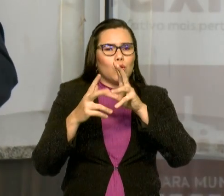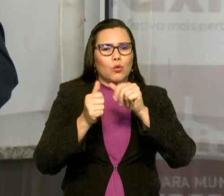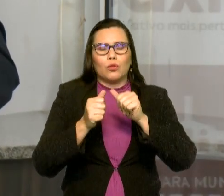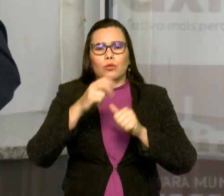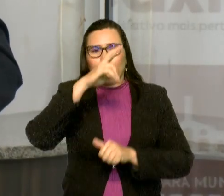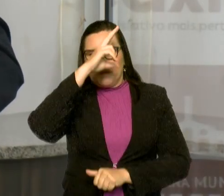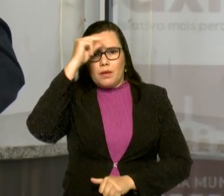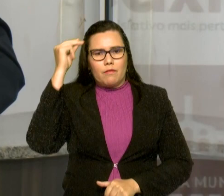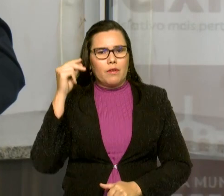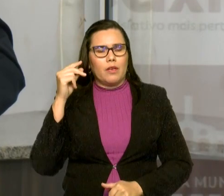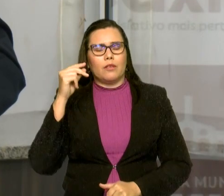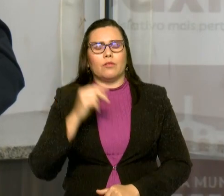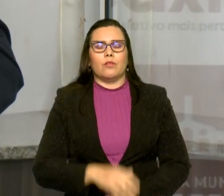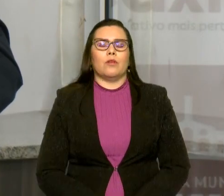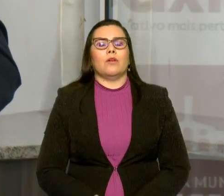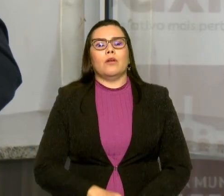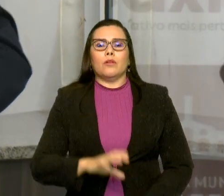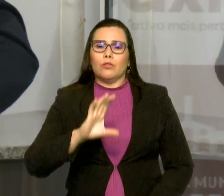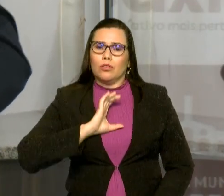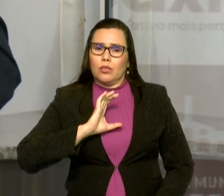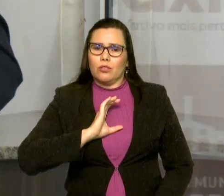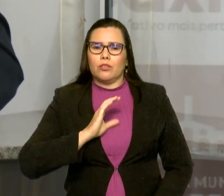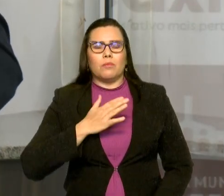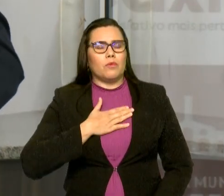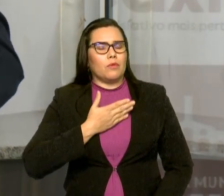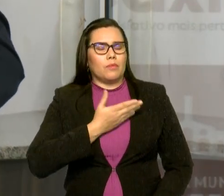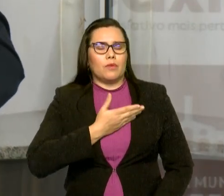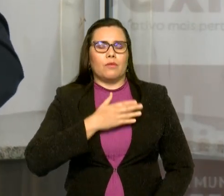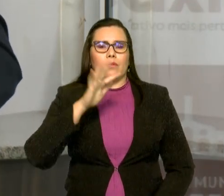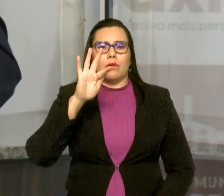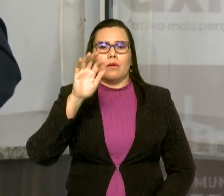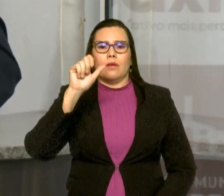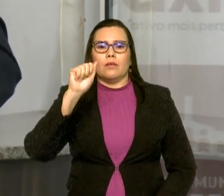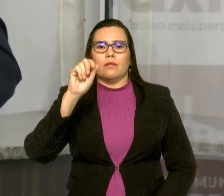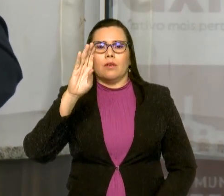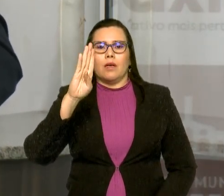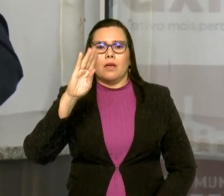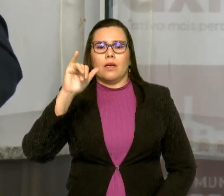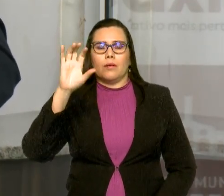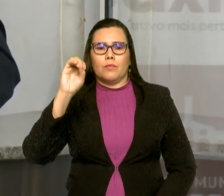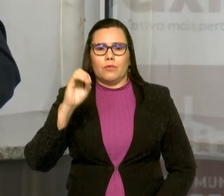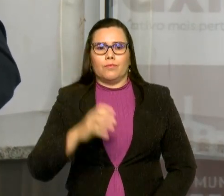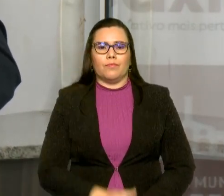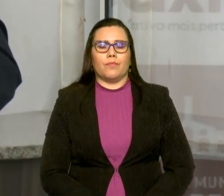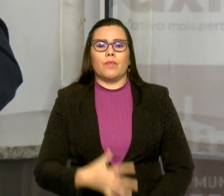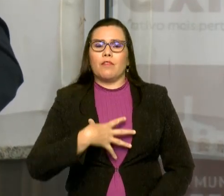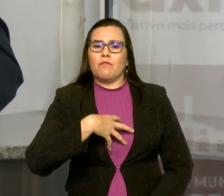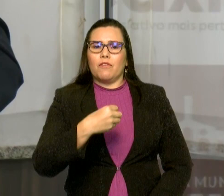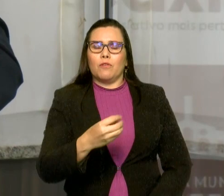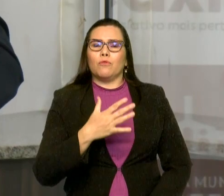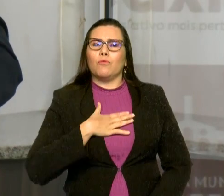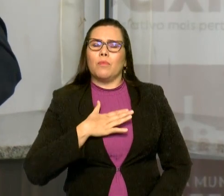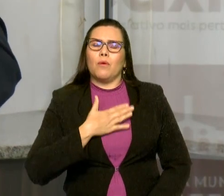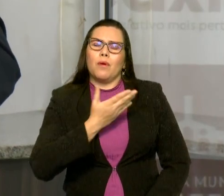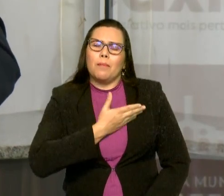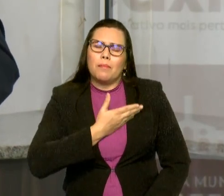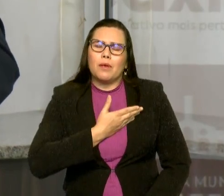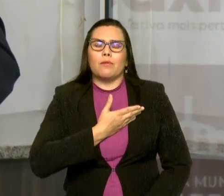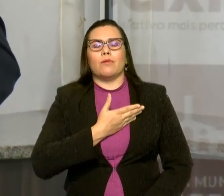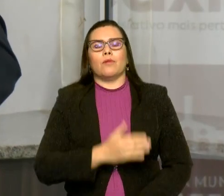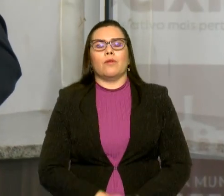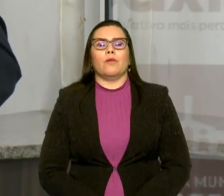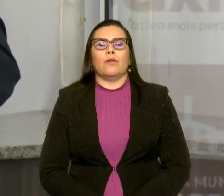de Caxias, Fábio Gentil, meu dileto amigo, filho do meu saudoso Zé Gentil, meu dileto amigo